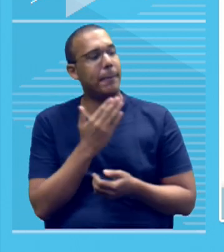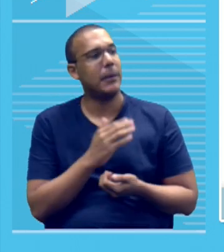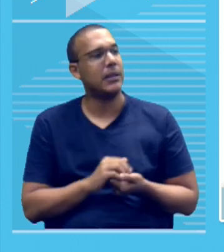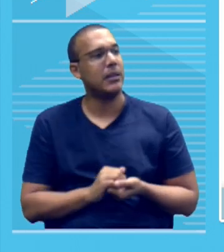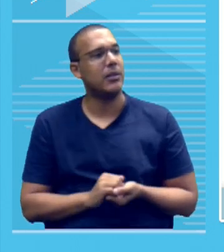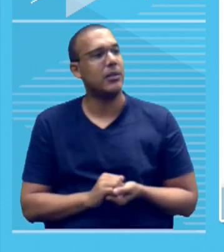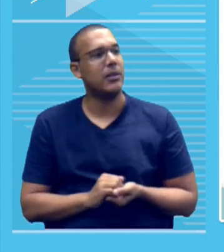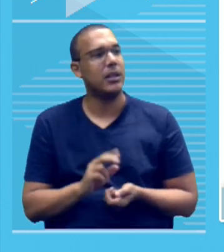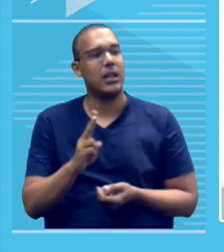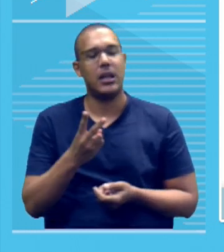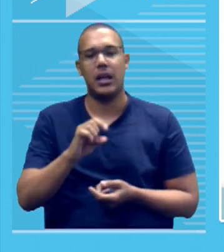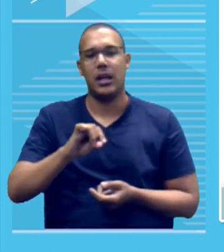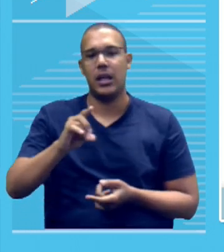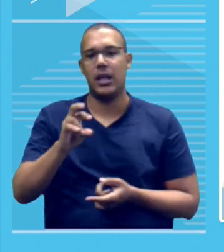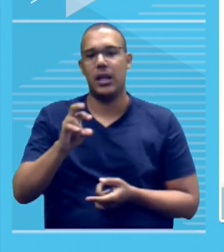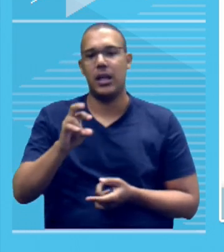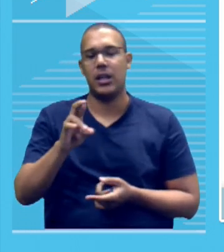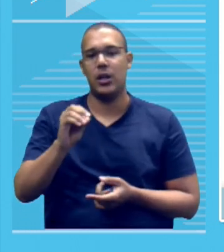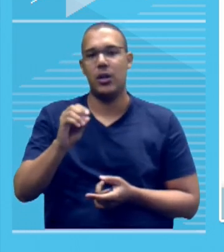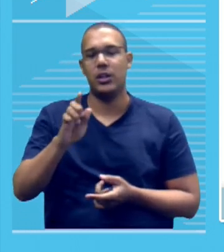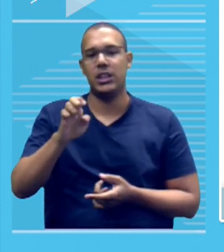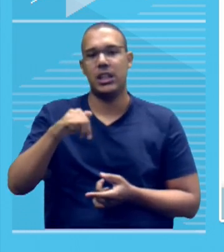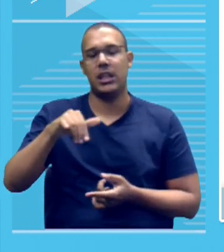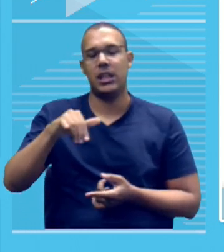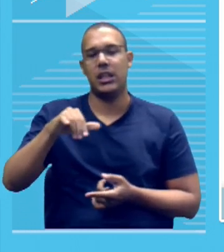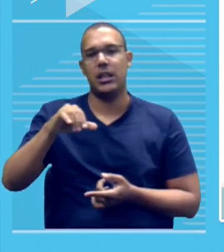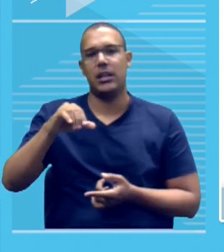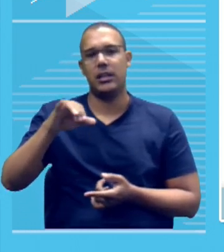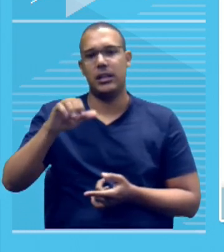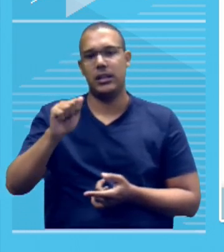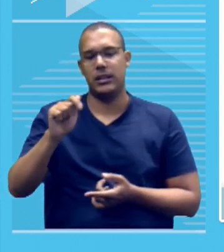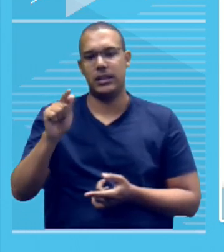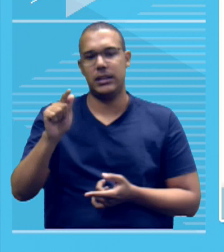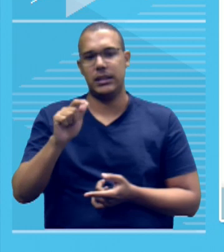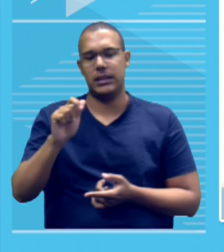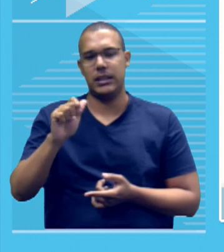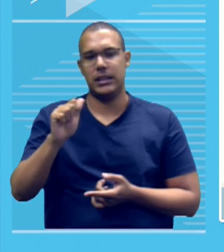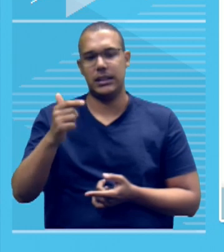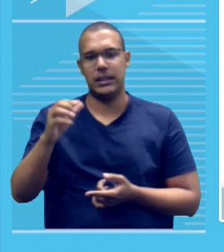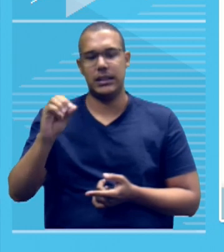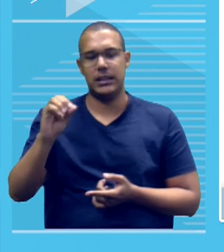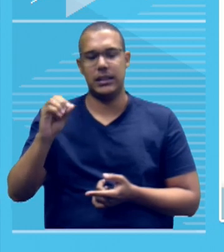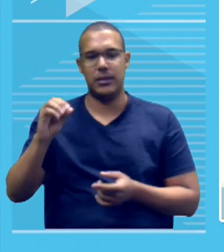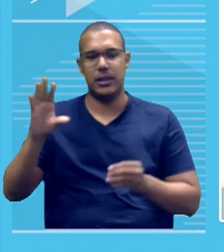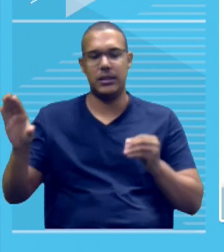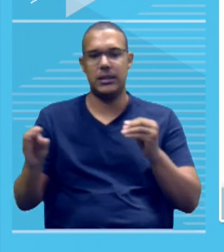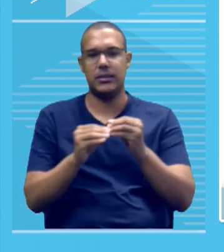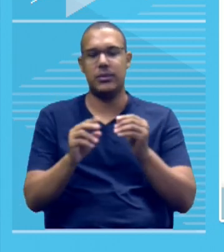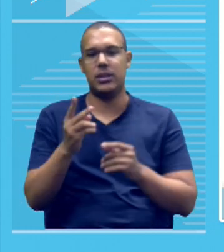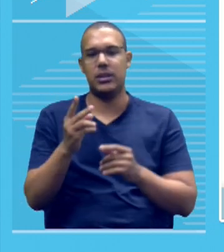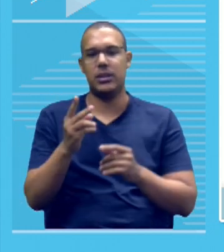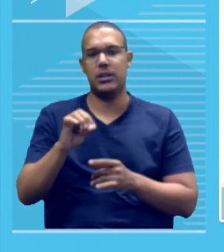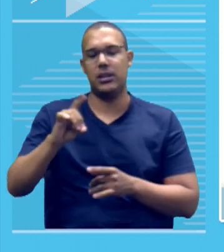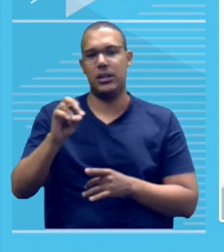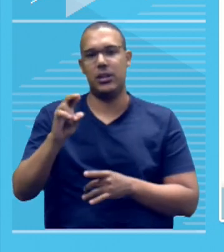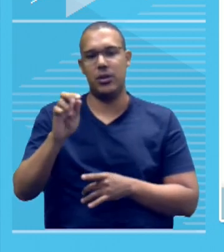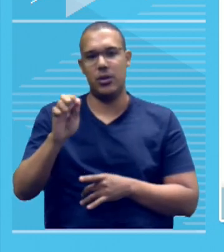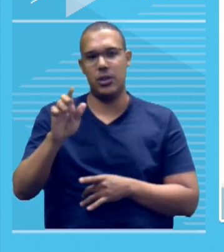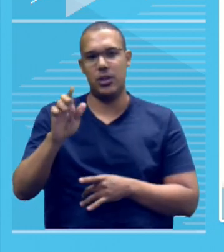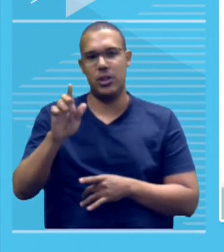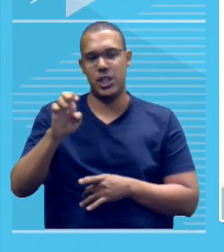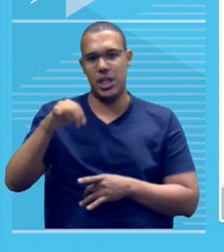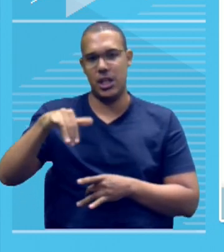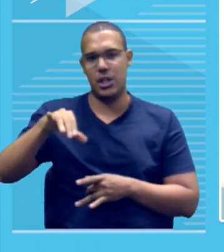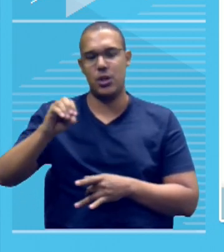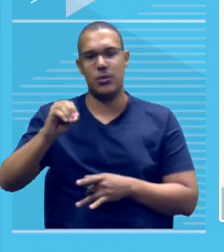a hidrogenação é a adição de hidrogênio, certo? Olha só, essa reação ocorre entre